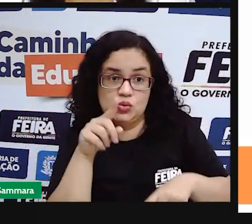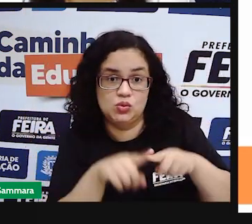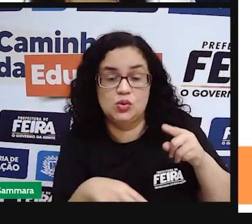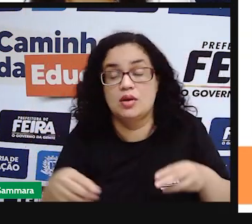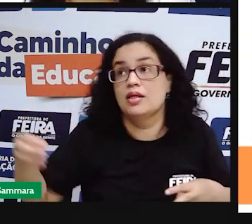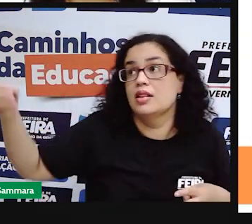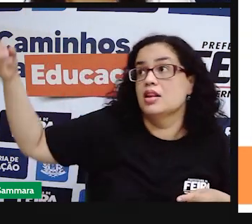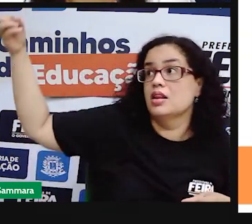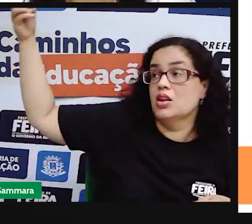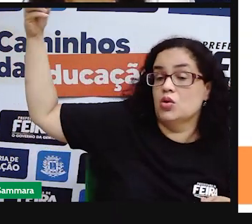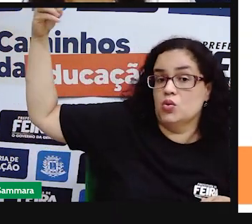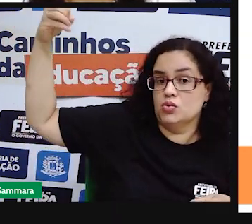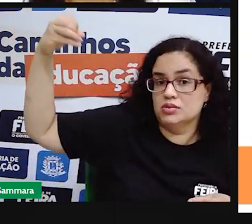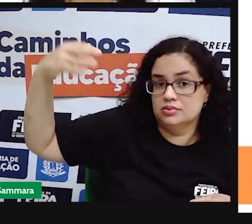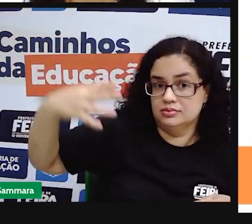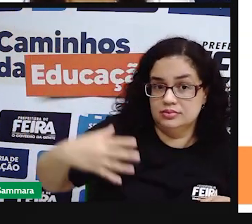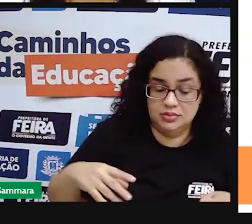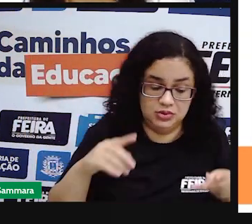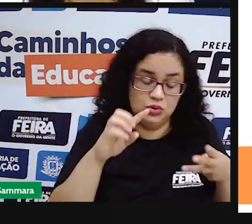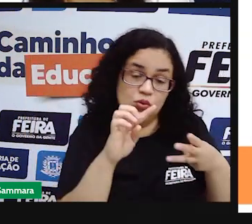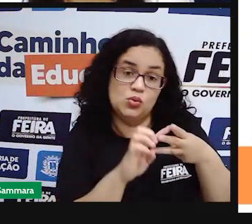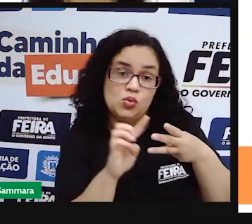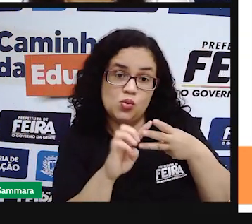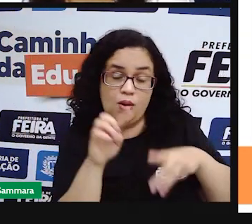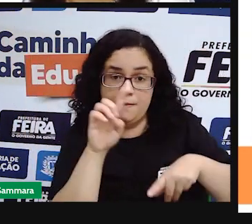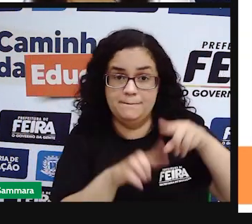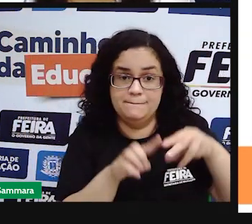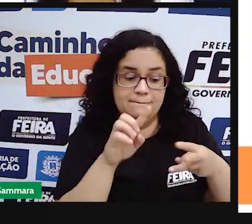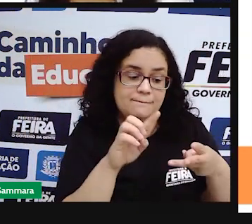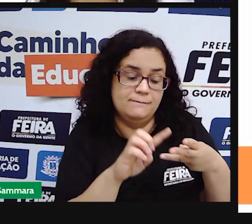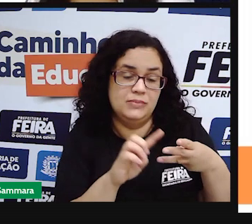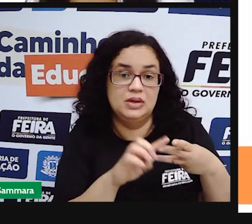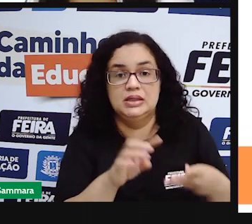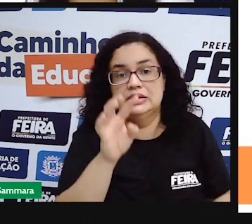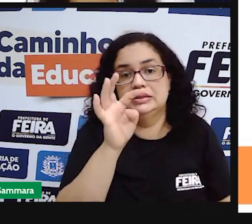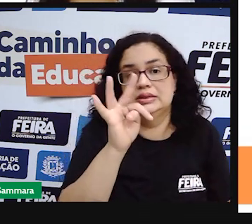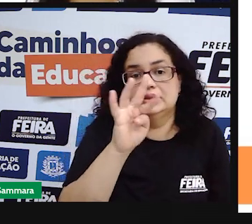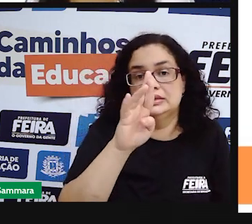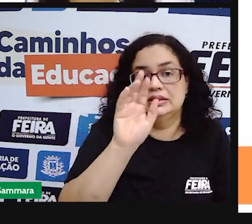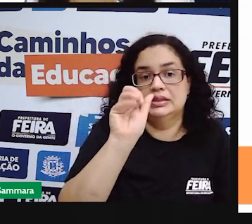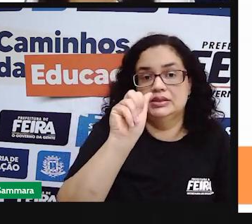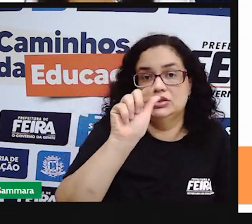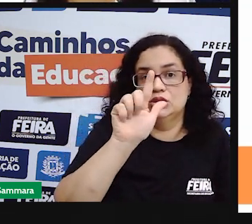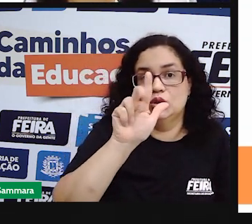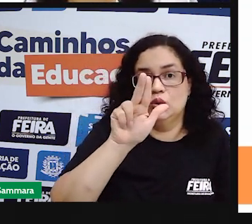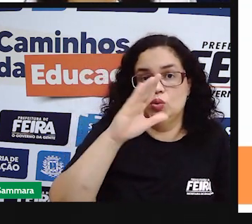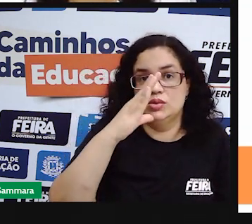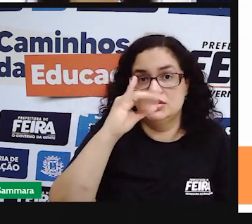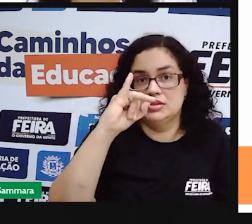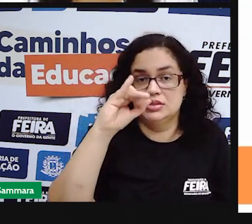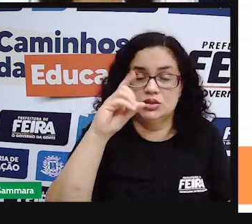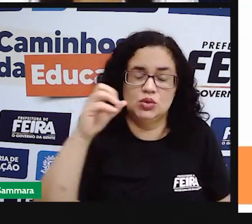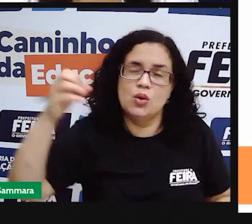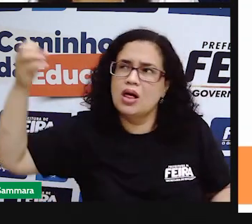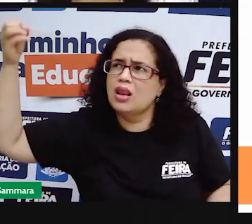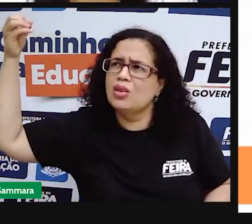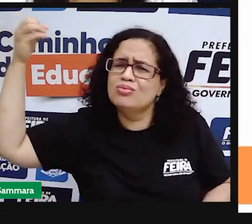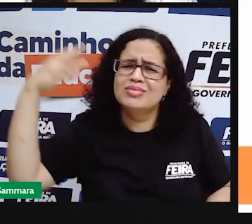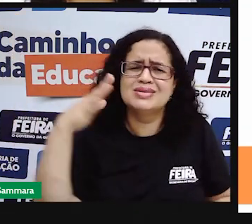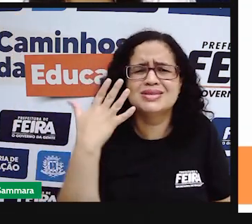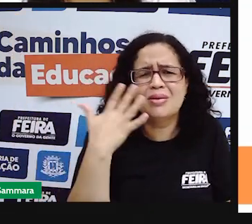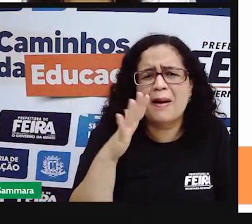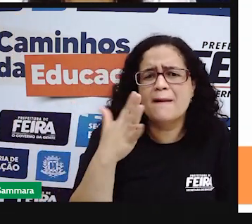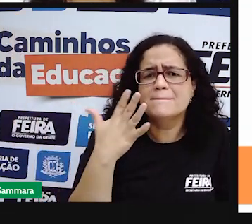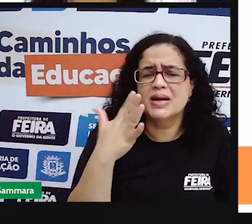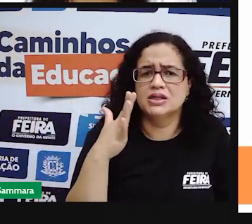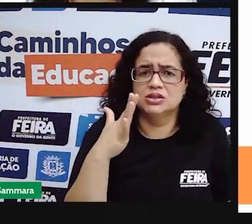luz passa. No caso dos objetos translúcidos, a luz passa, mas parcialmente, ela não